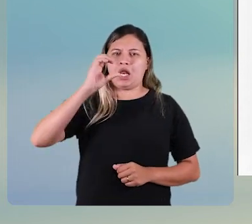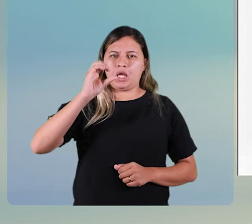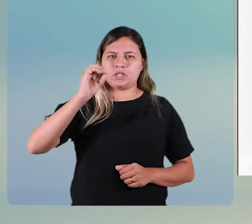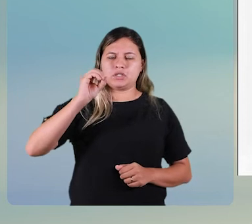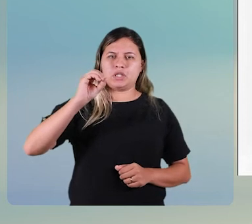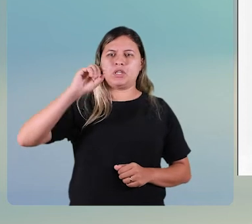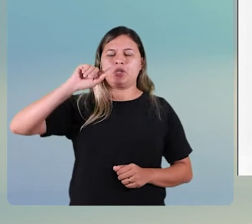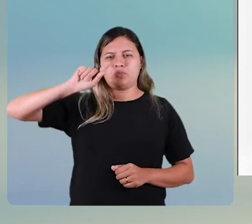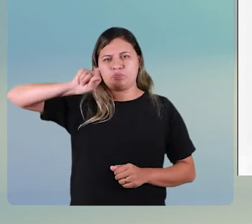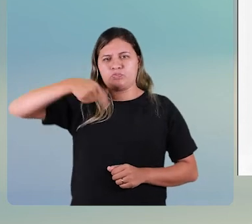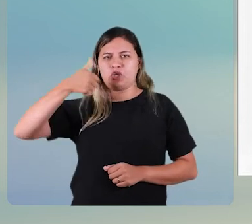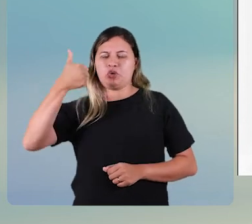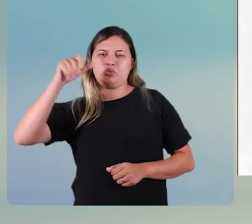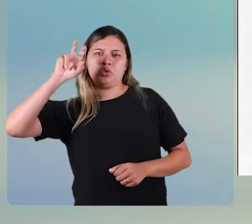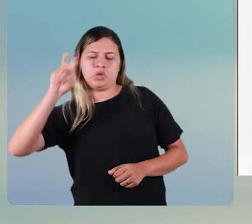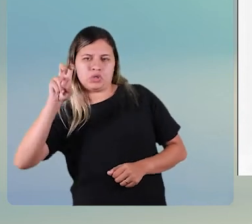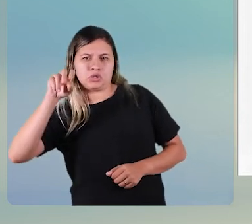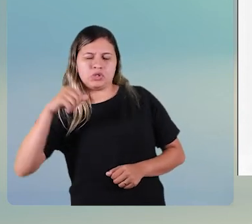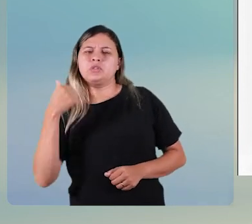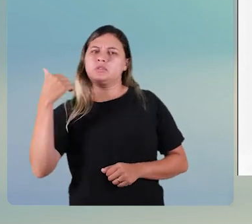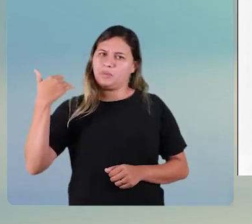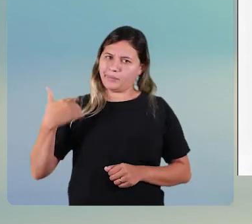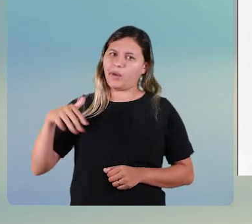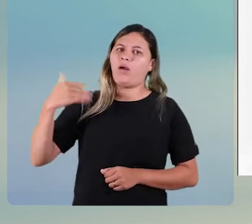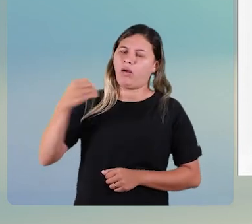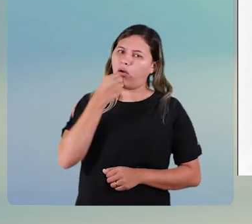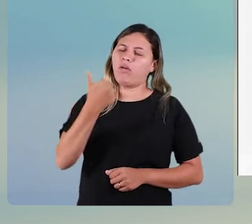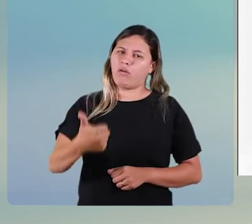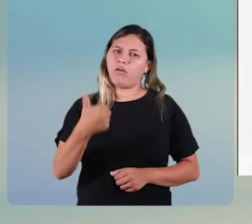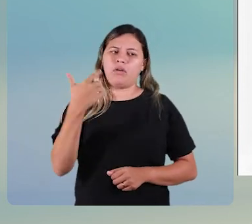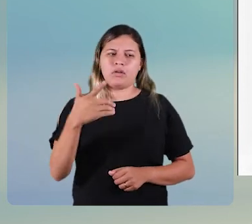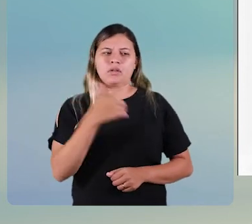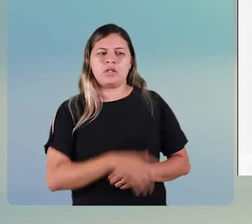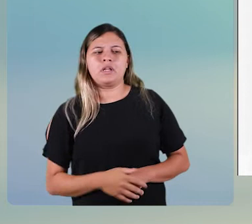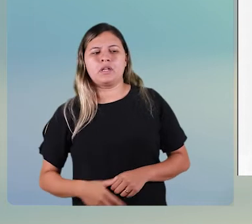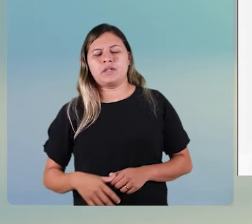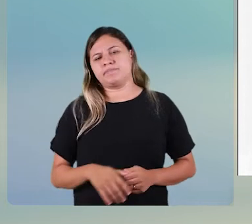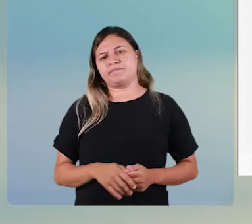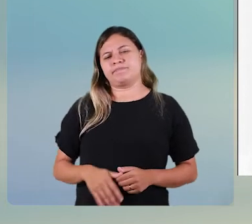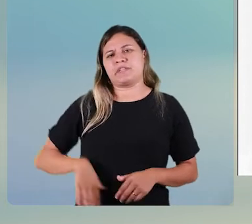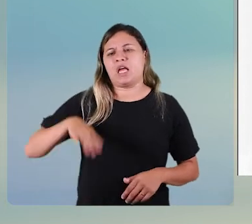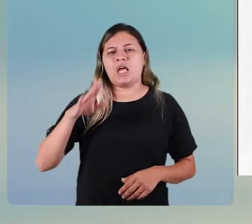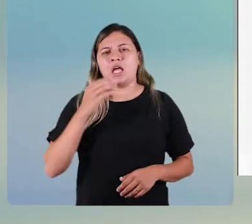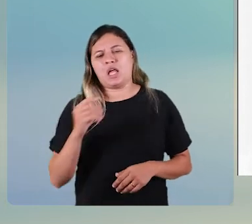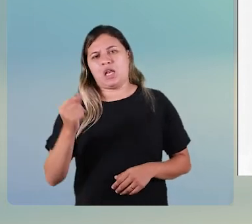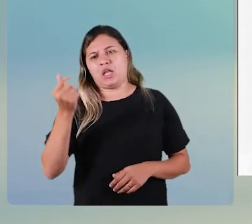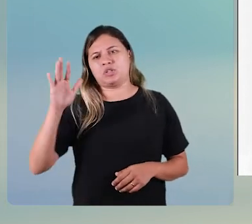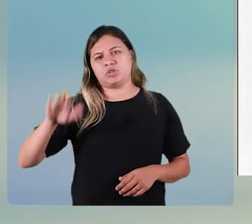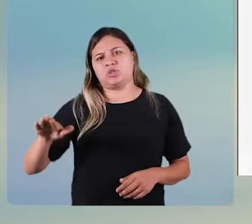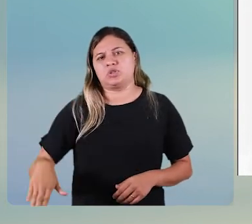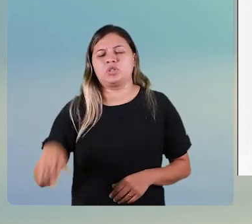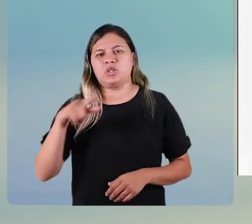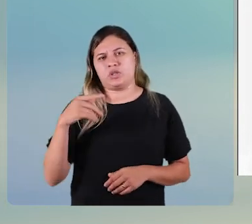né? Se você comparar, então ela é mais barata que a eólica, ela é mais barata que a solar, ela é mais barata que a